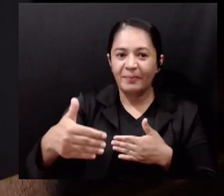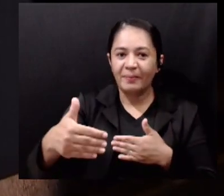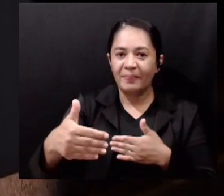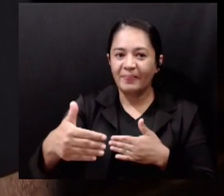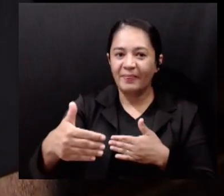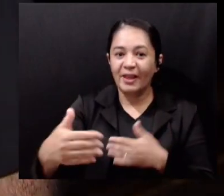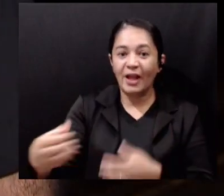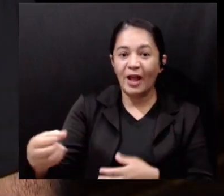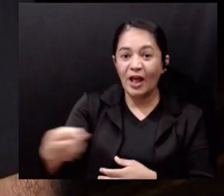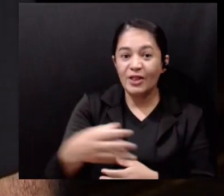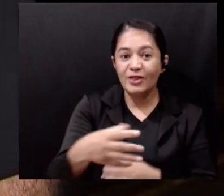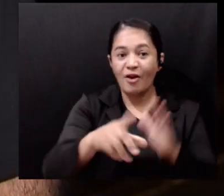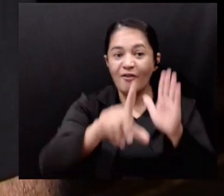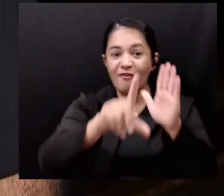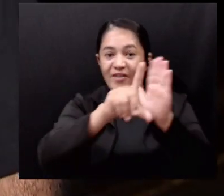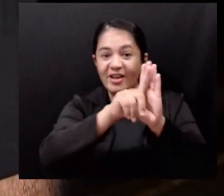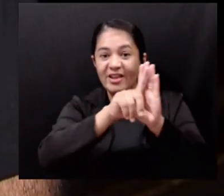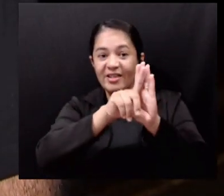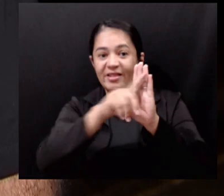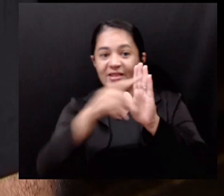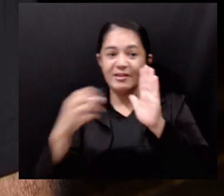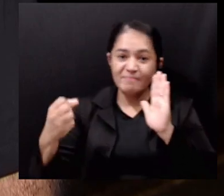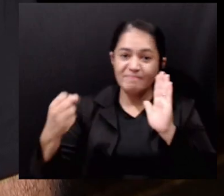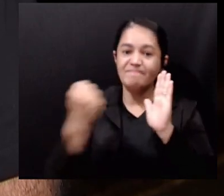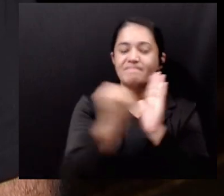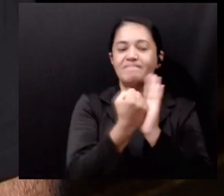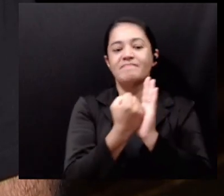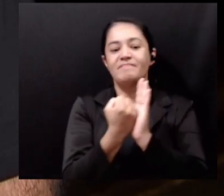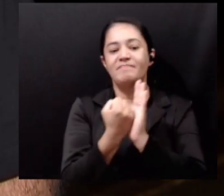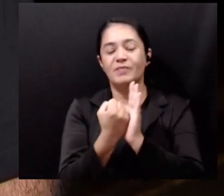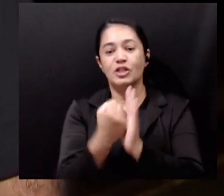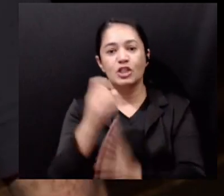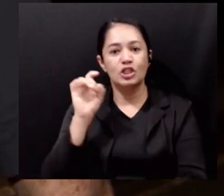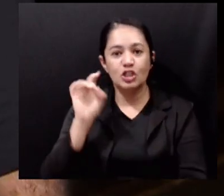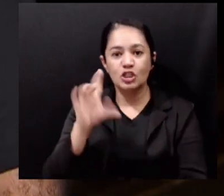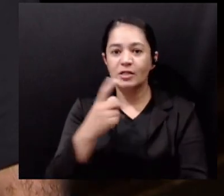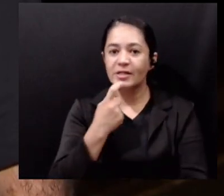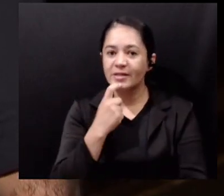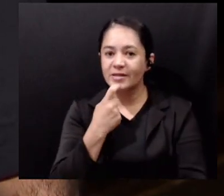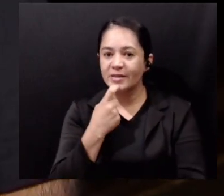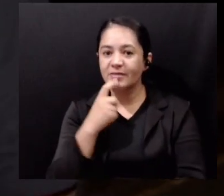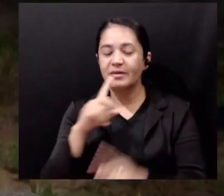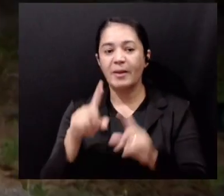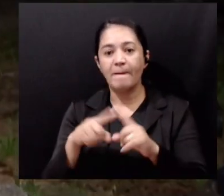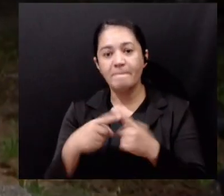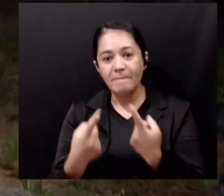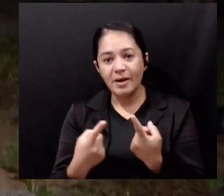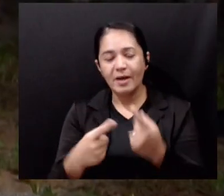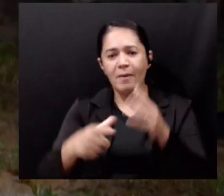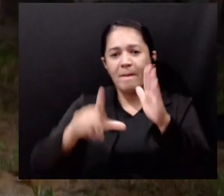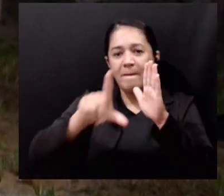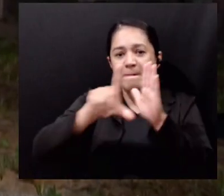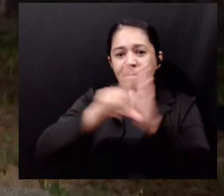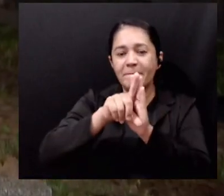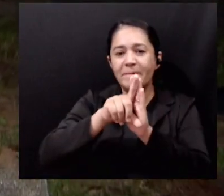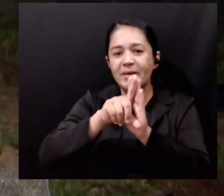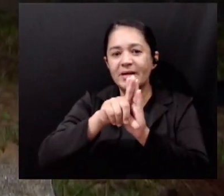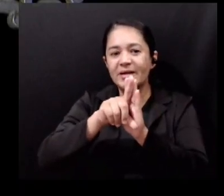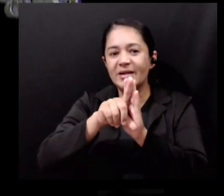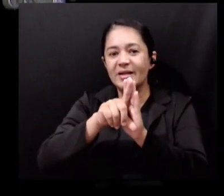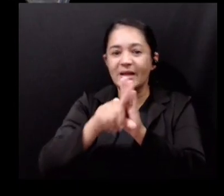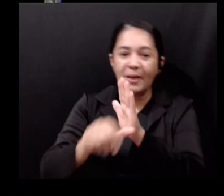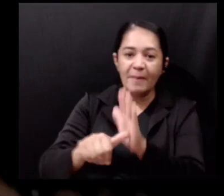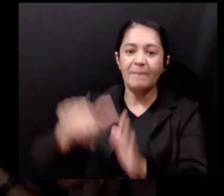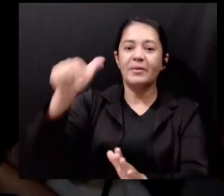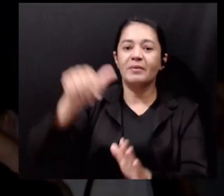lei, que é um marco muito importante não só para Campinas, mas por ser uma lei pioneira, é uma lei que servirá de referência para outras cidades.